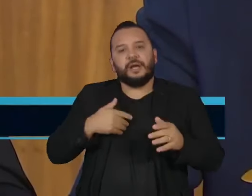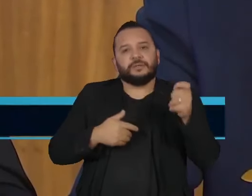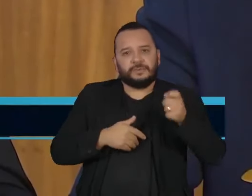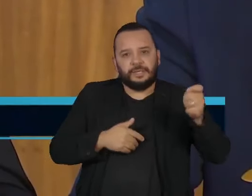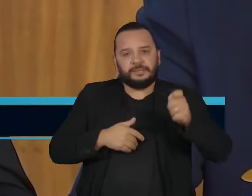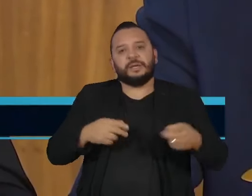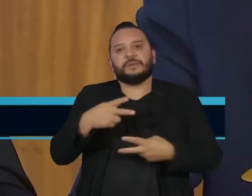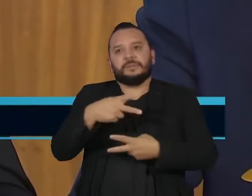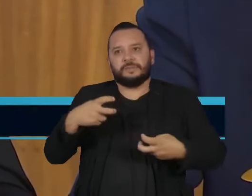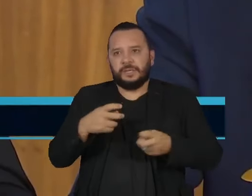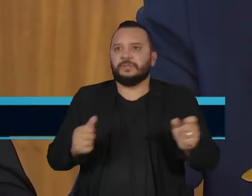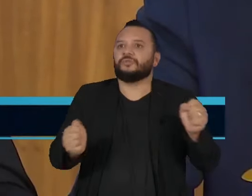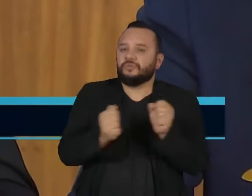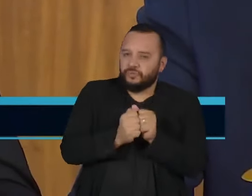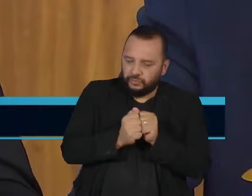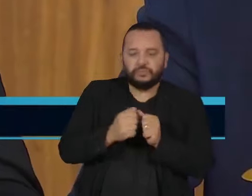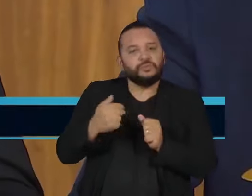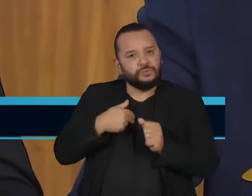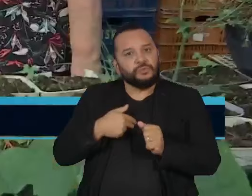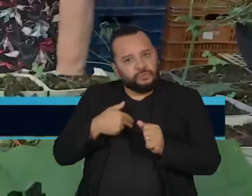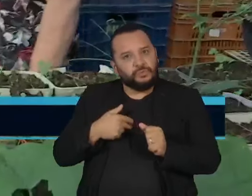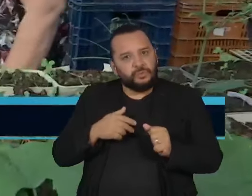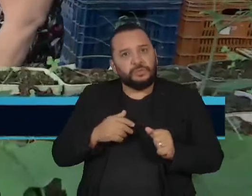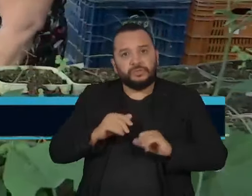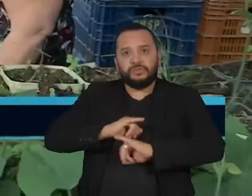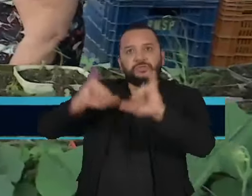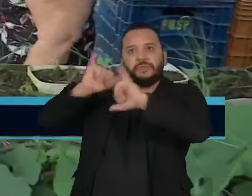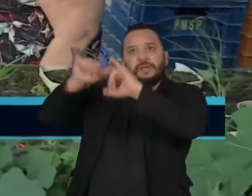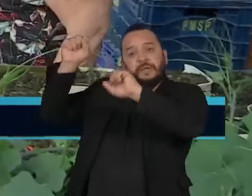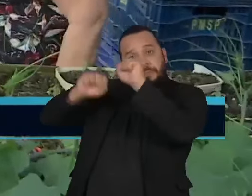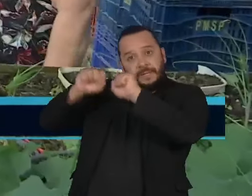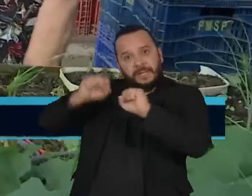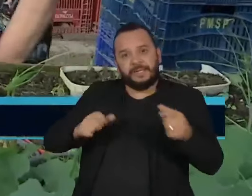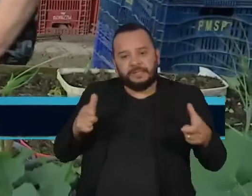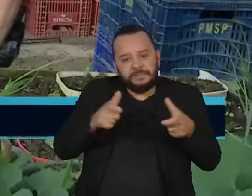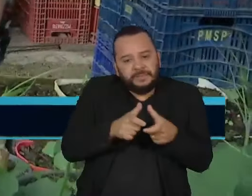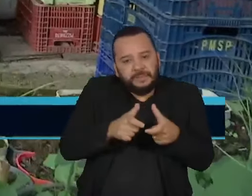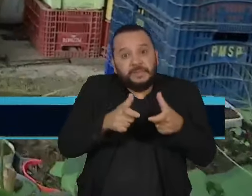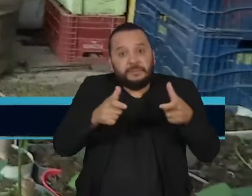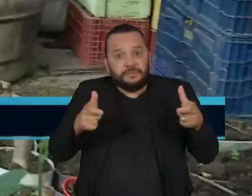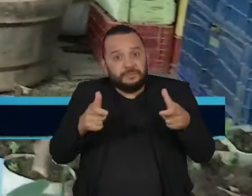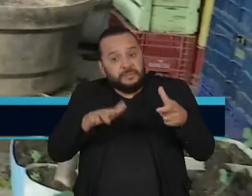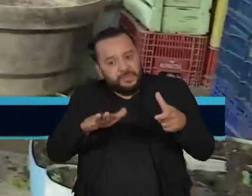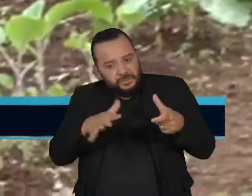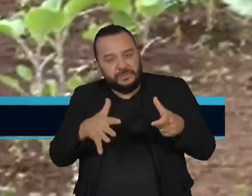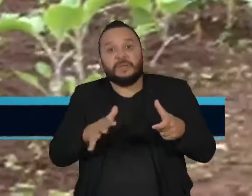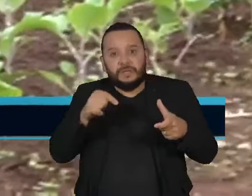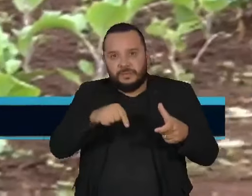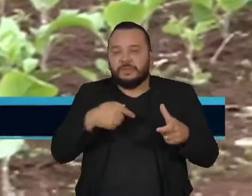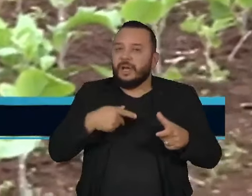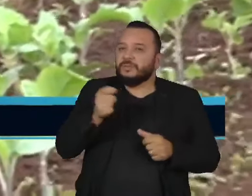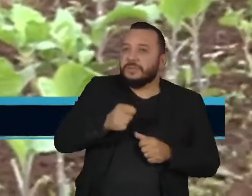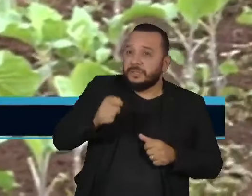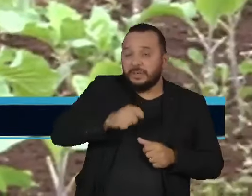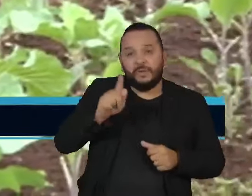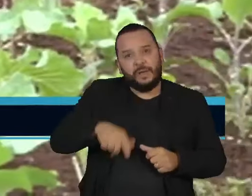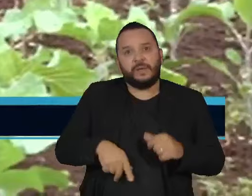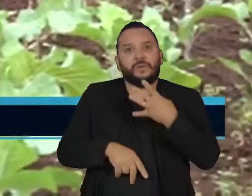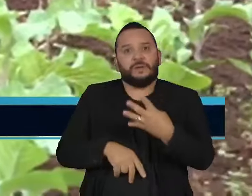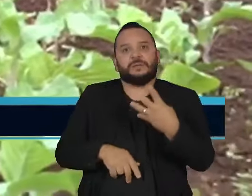micro e pequenas empresas para o mundo todo. Cooperativas, micro e pequenas empresas representam 41%